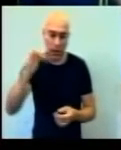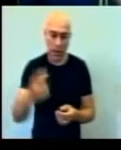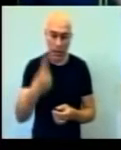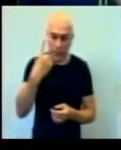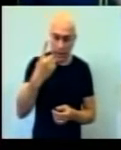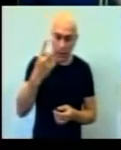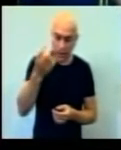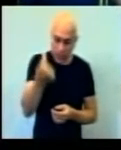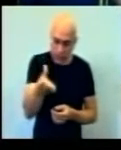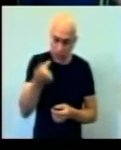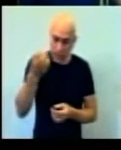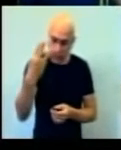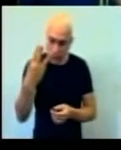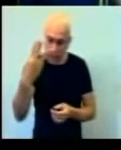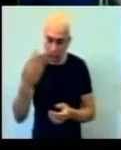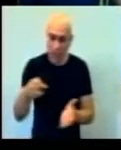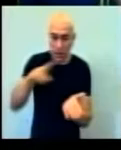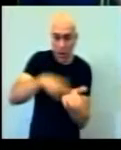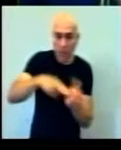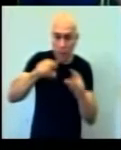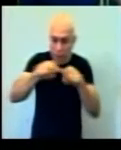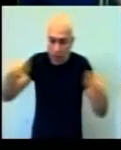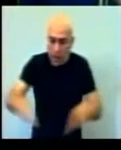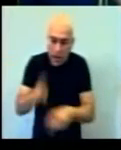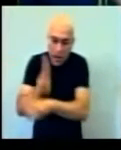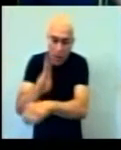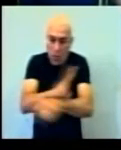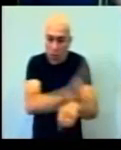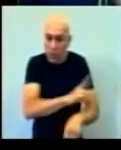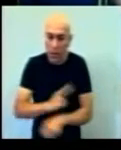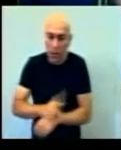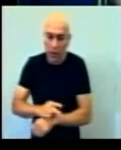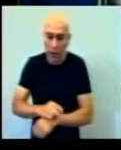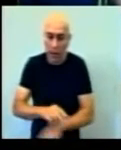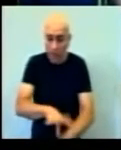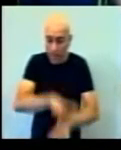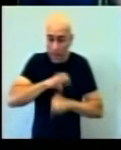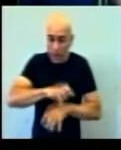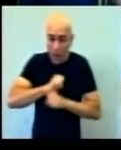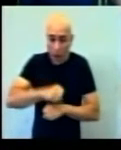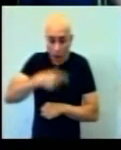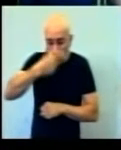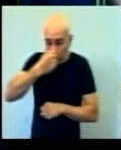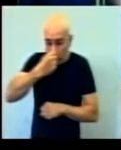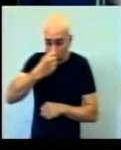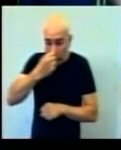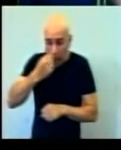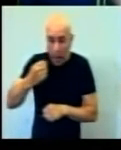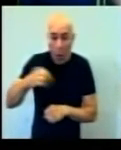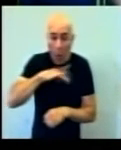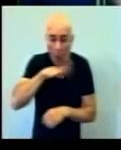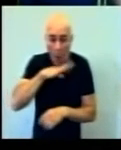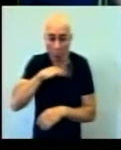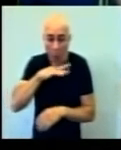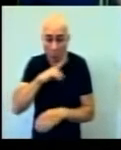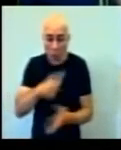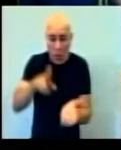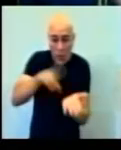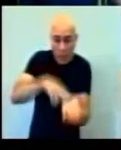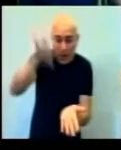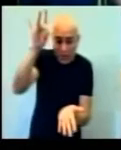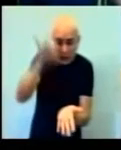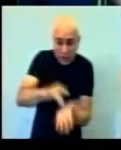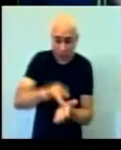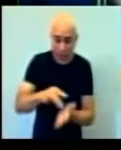síndromes respiratórias agudas internadas. Agora, as síndromes respiratórias agudas confirmadas que estão internadas, nós